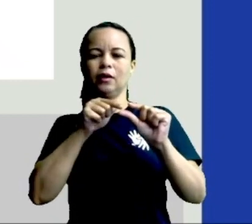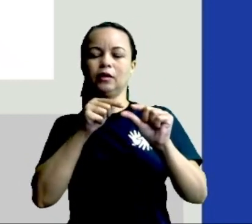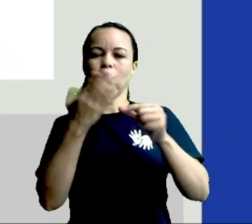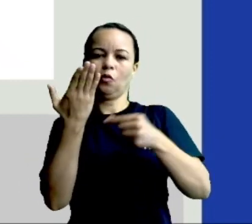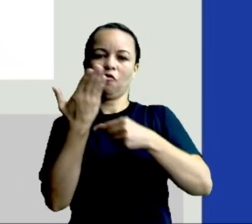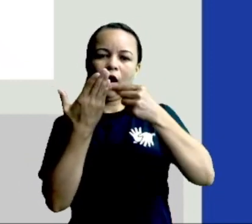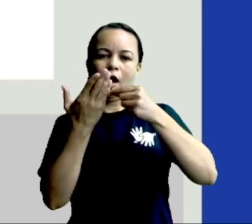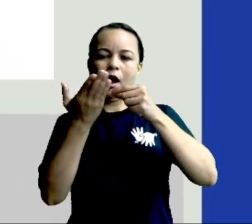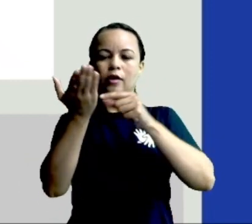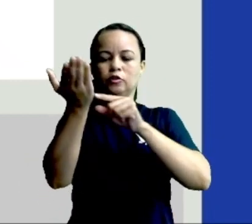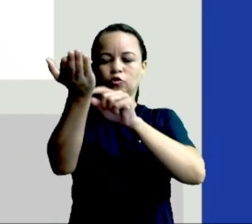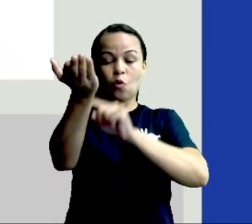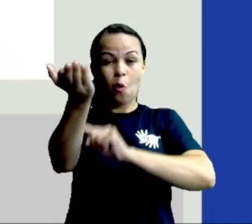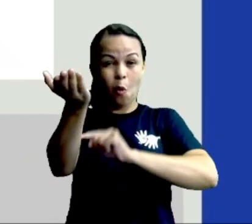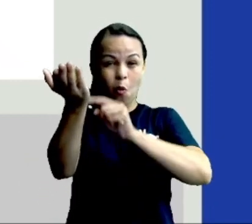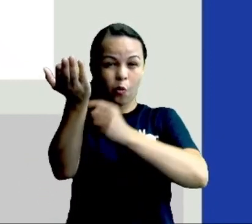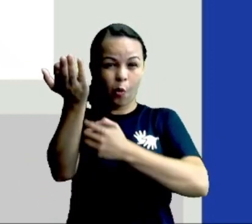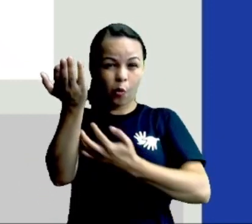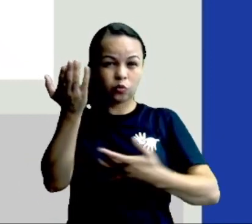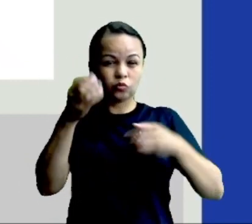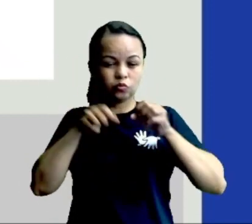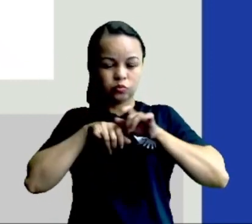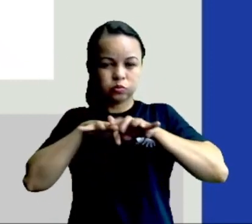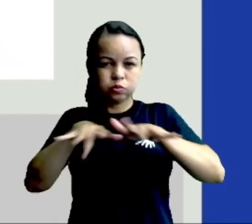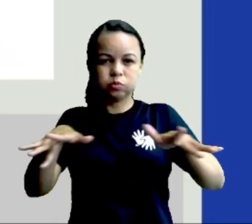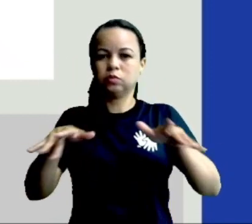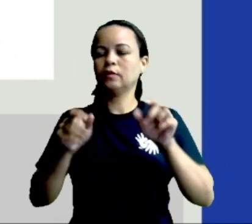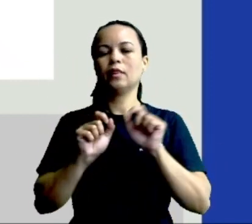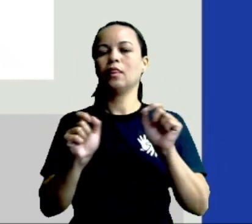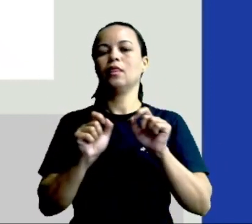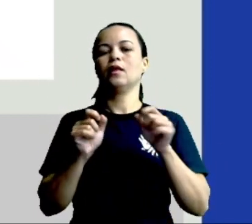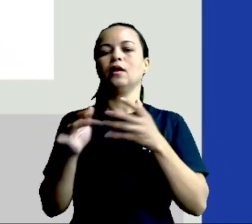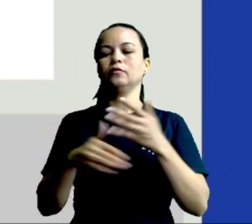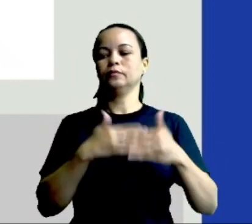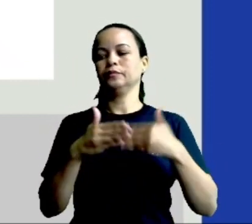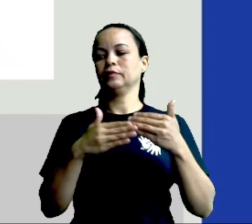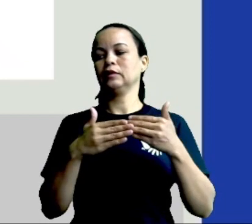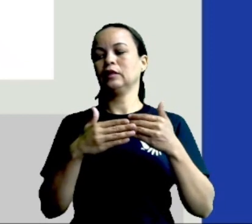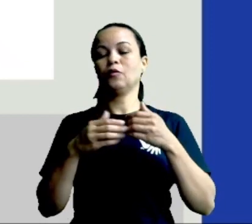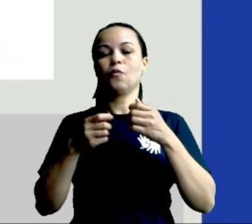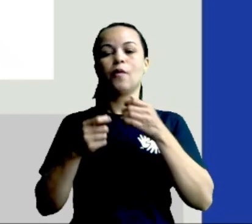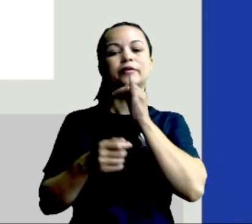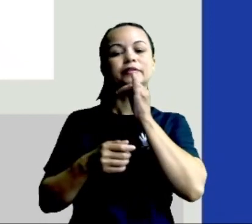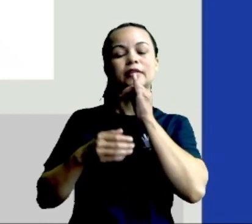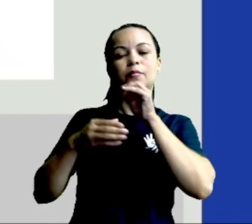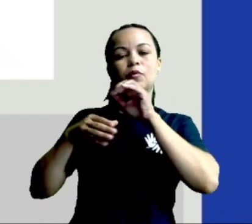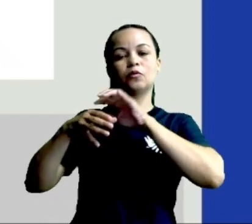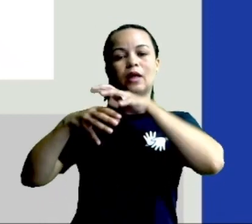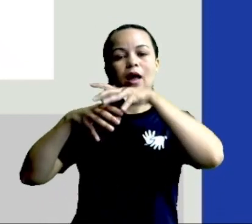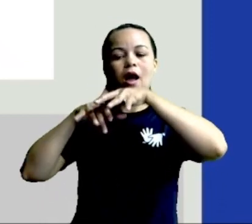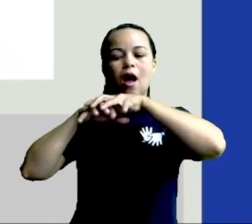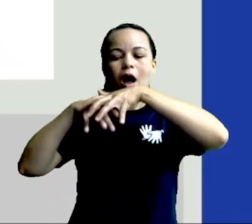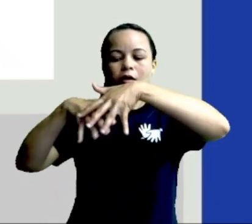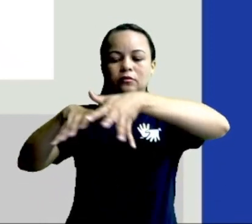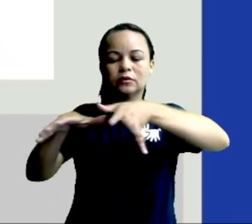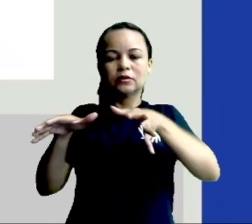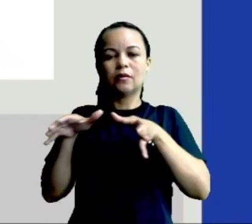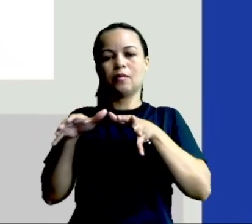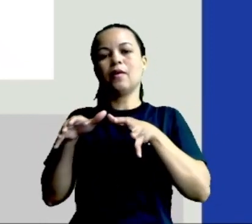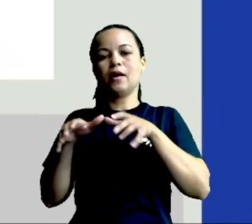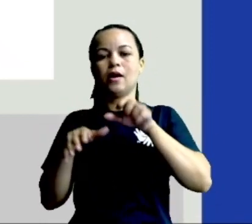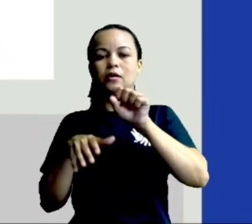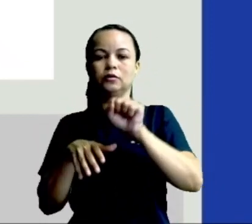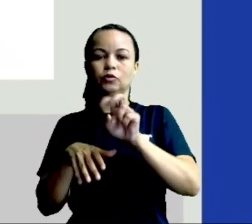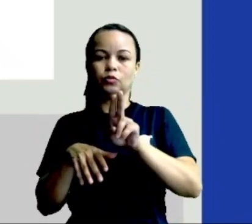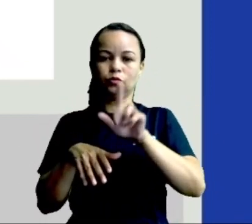vasos condutores. Lembra que a gente falou? Já nas pteridófitas eu tenho aqui um exemplo de uma samambaia, mas a gente poderia citar o exemplo da samambaia-açu, que